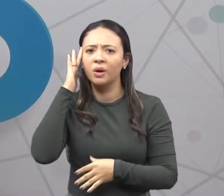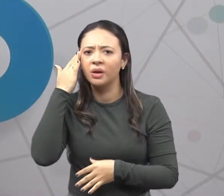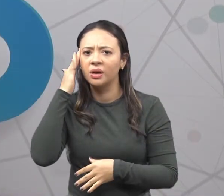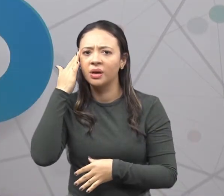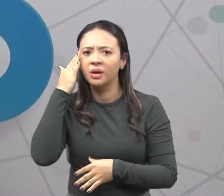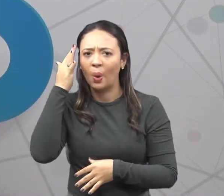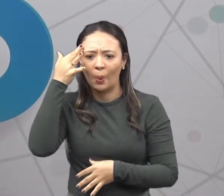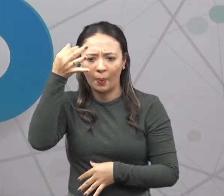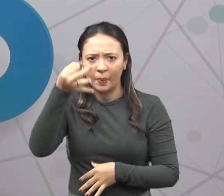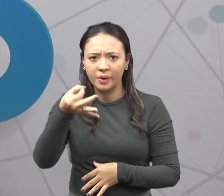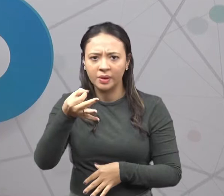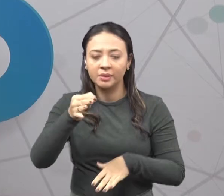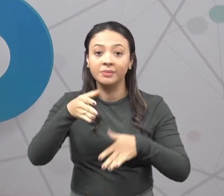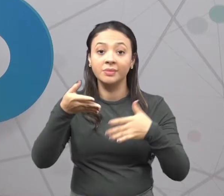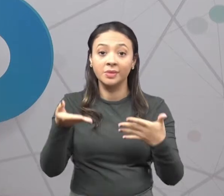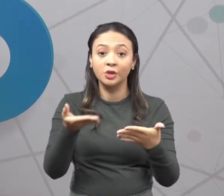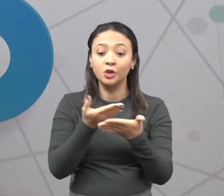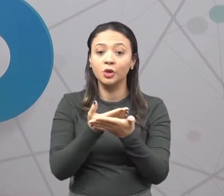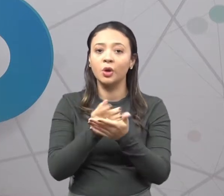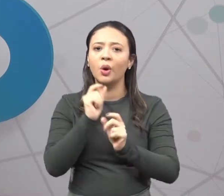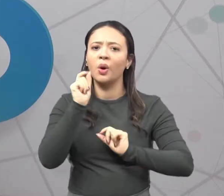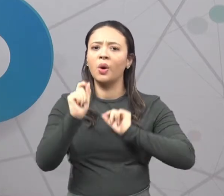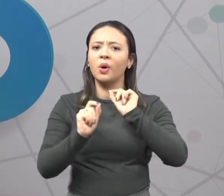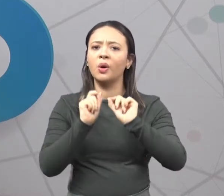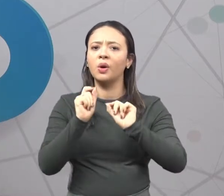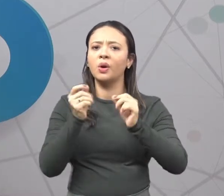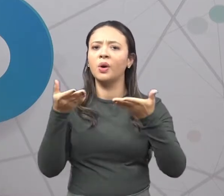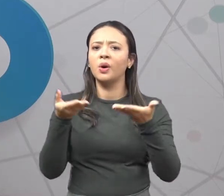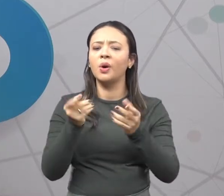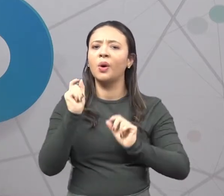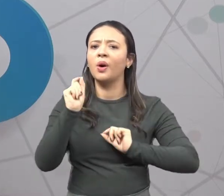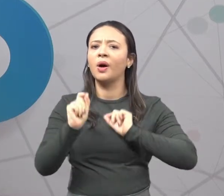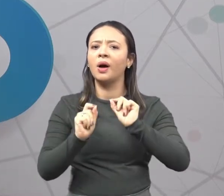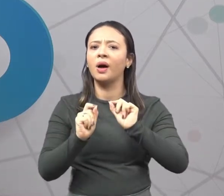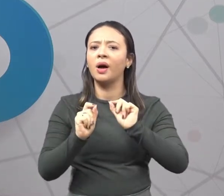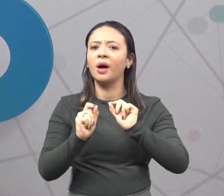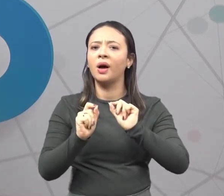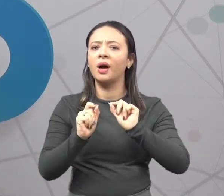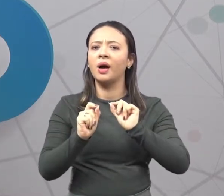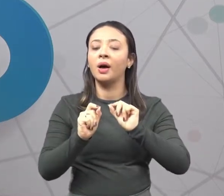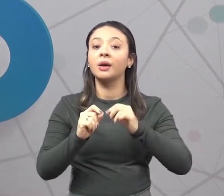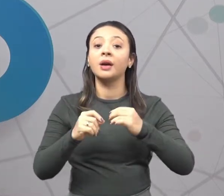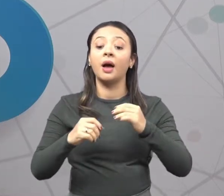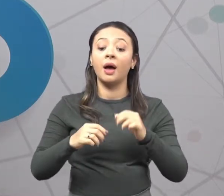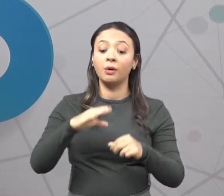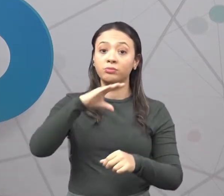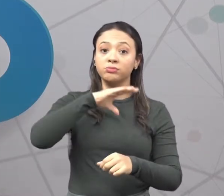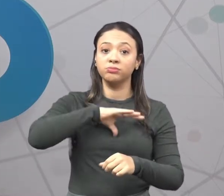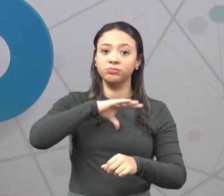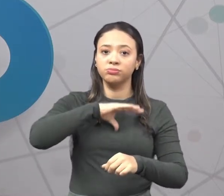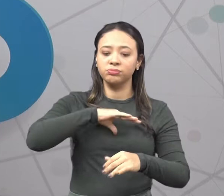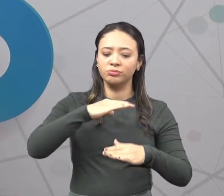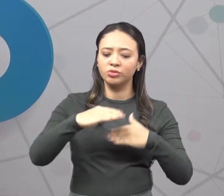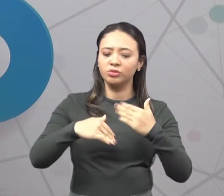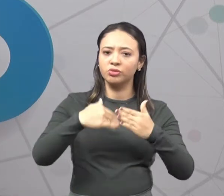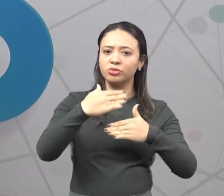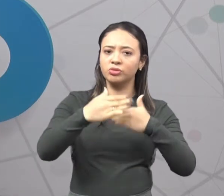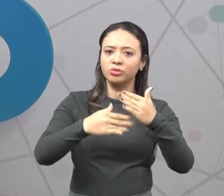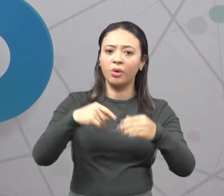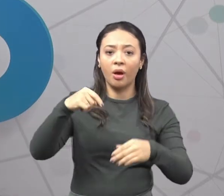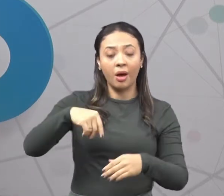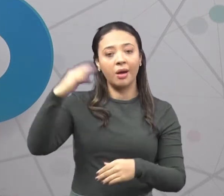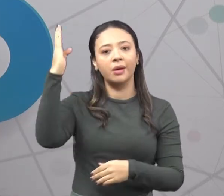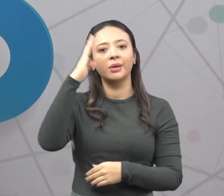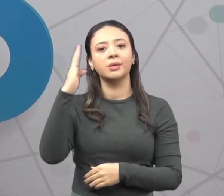Compreenderam, então, o que vamos estudar hoje? O processo de urbanização no território